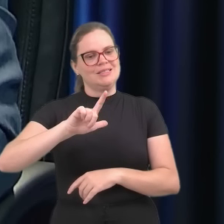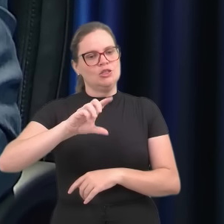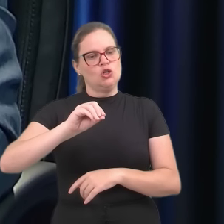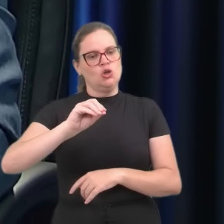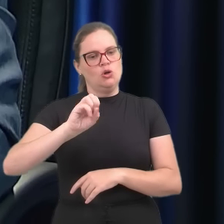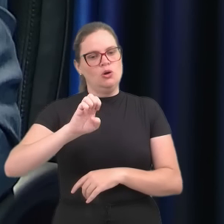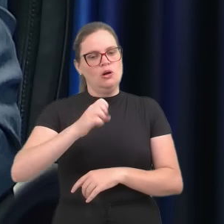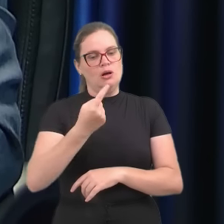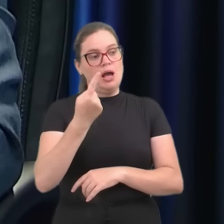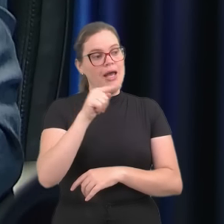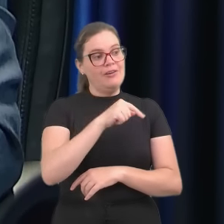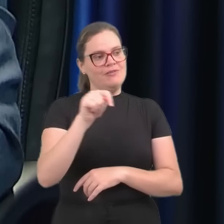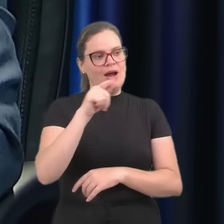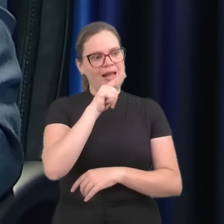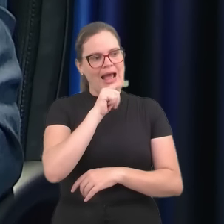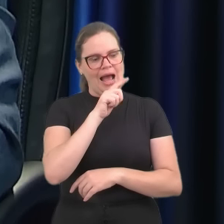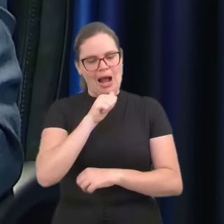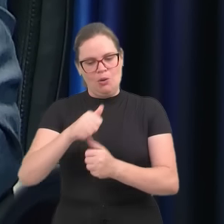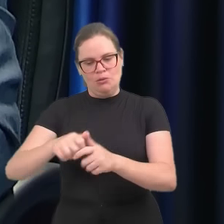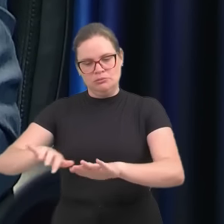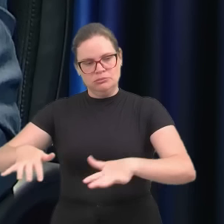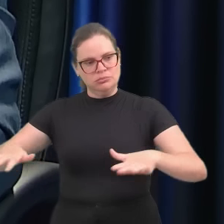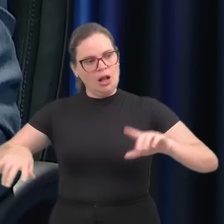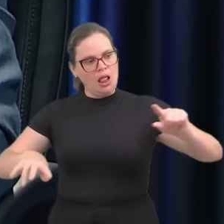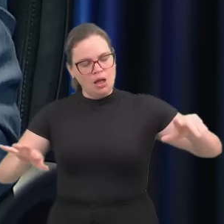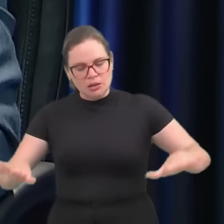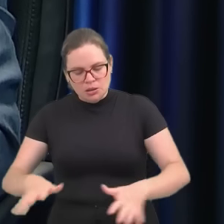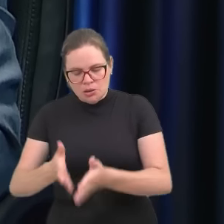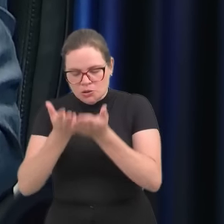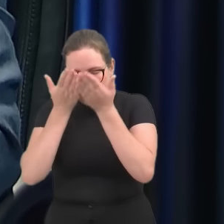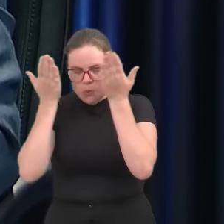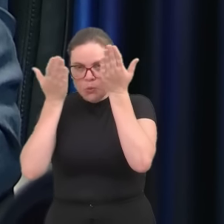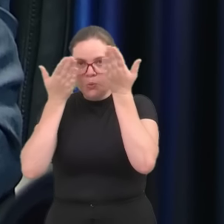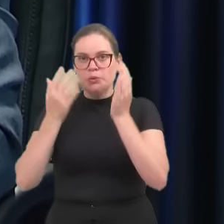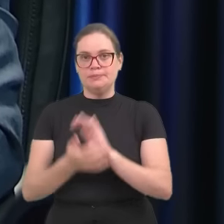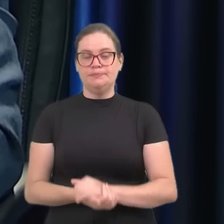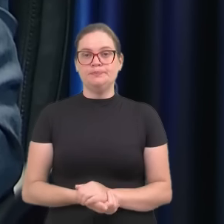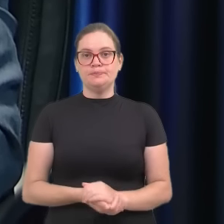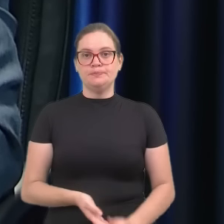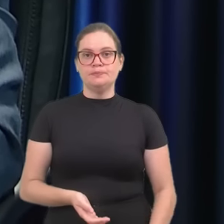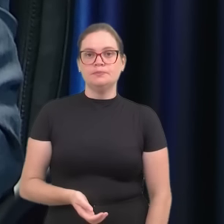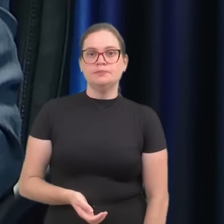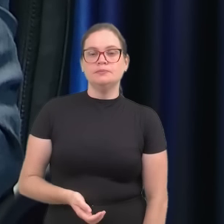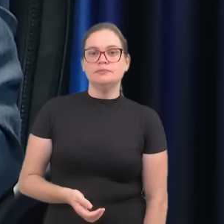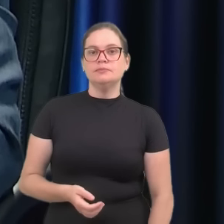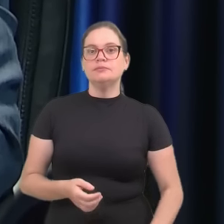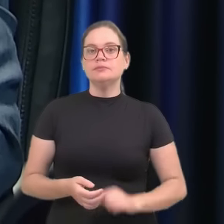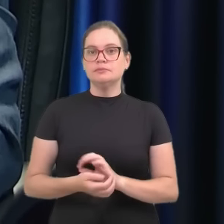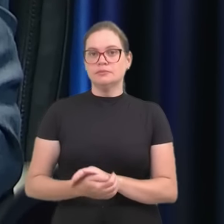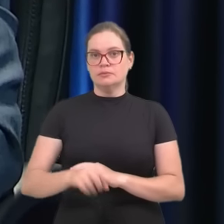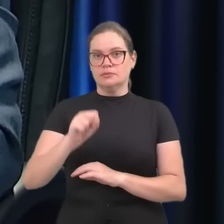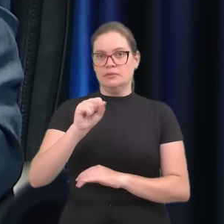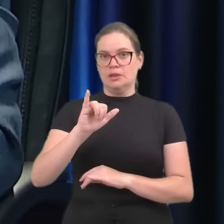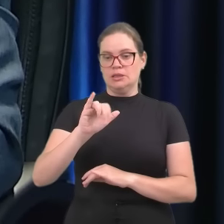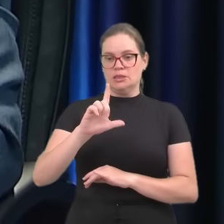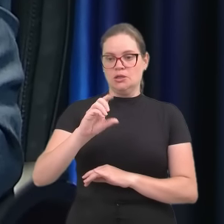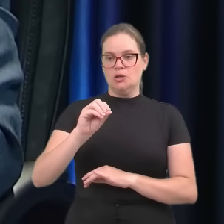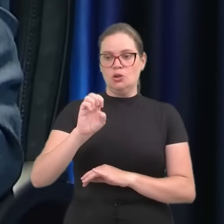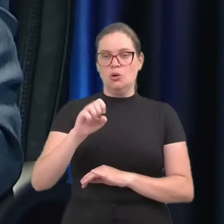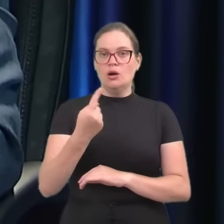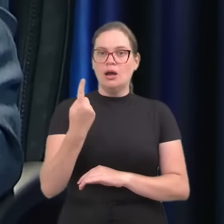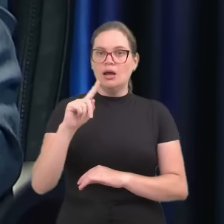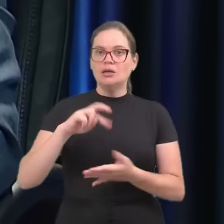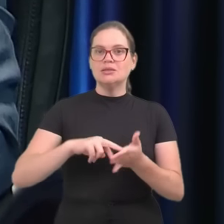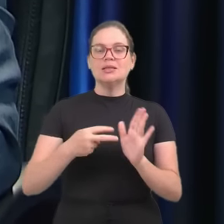de Siloé e lava os olhos, né? Para que o barro seja retirado. Siloé significa